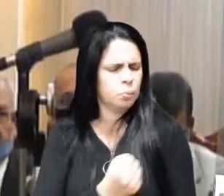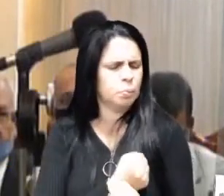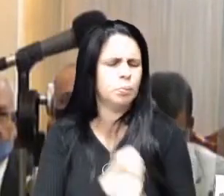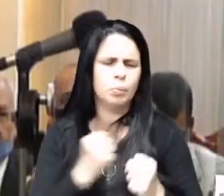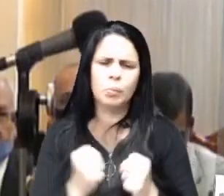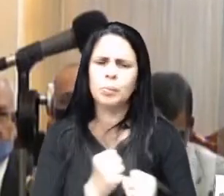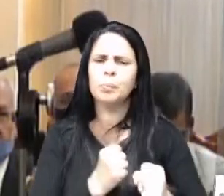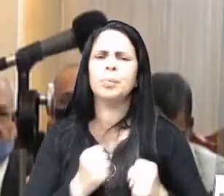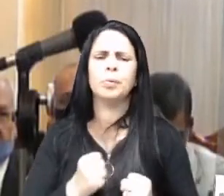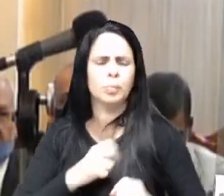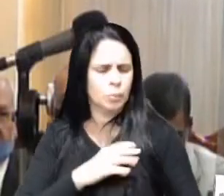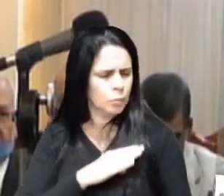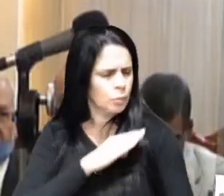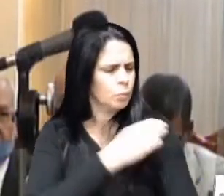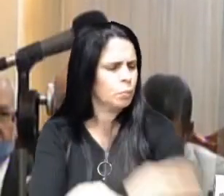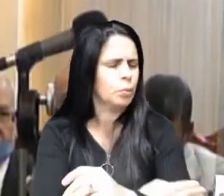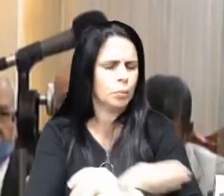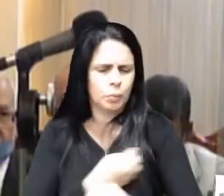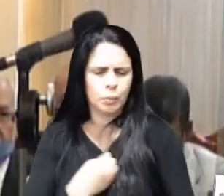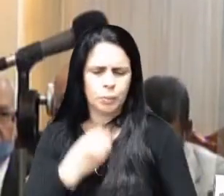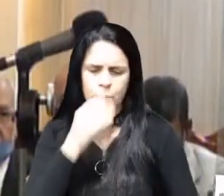quê?